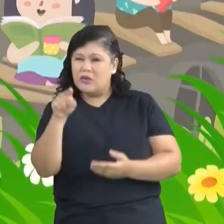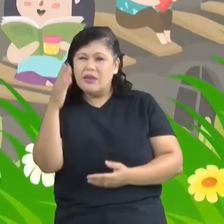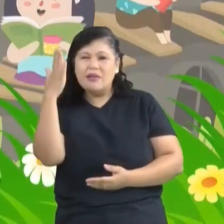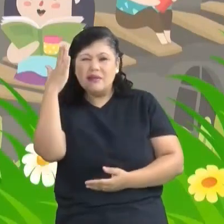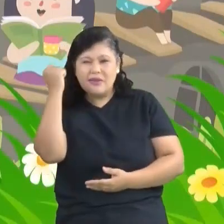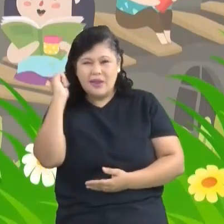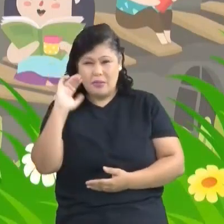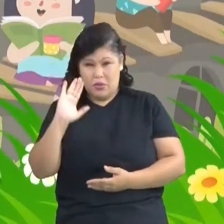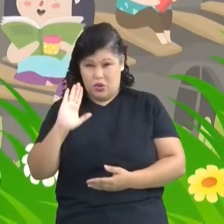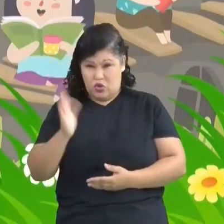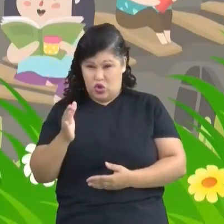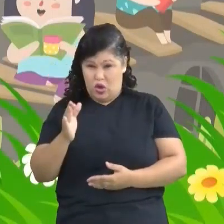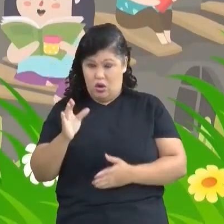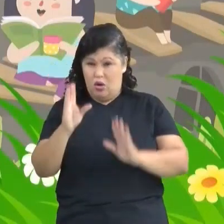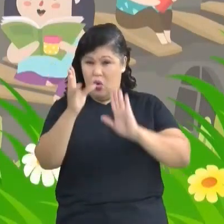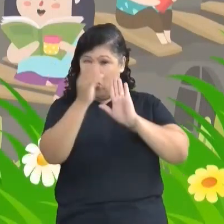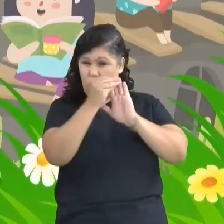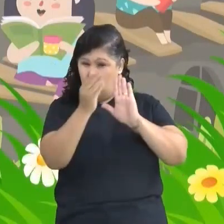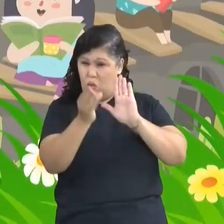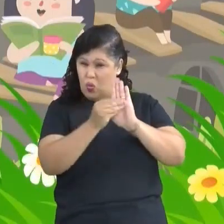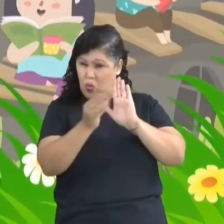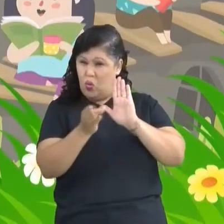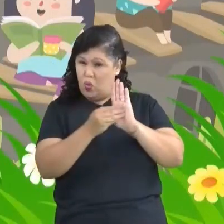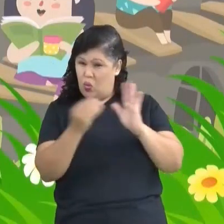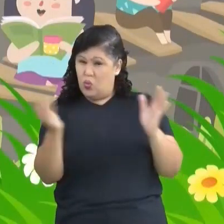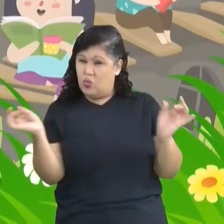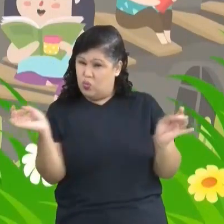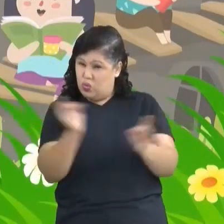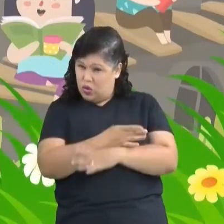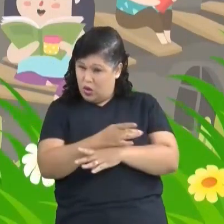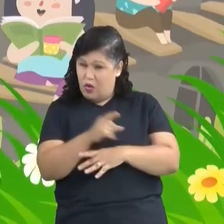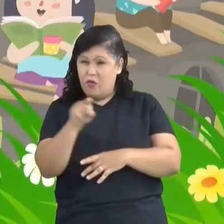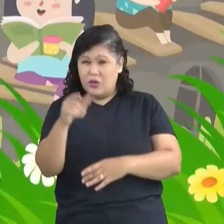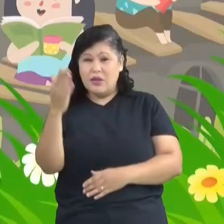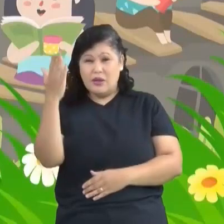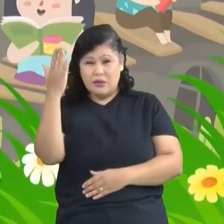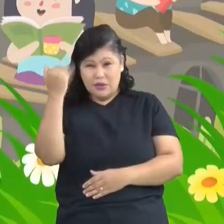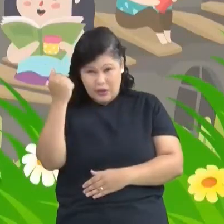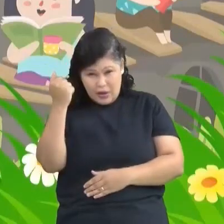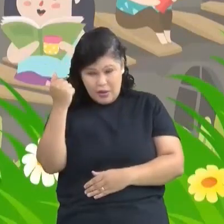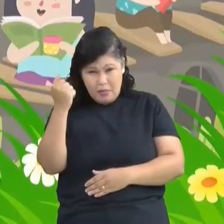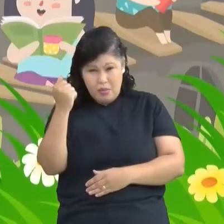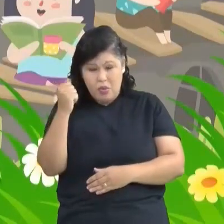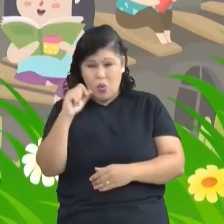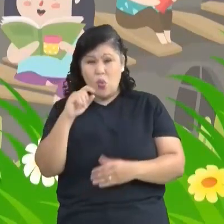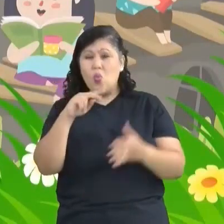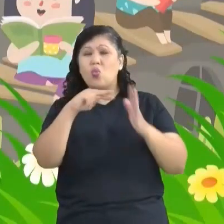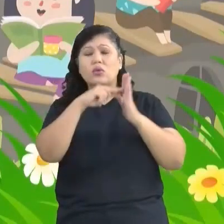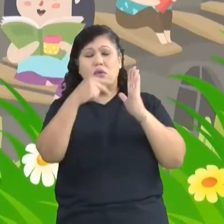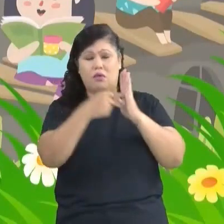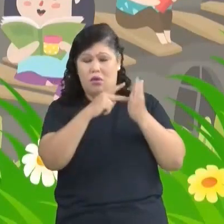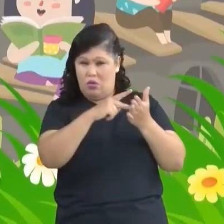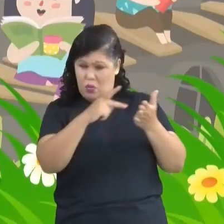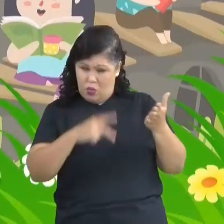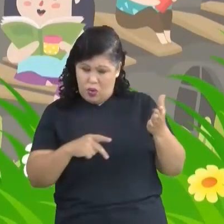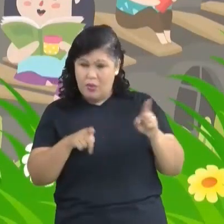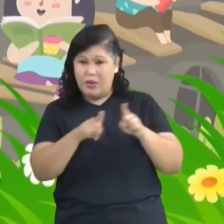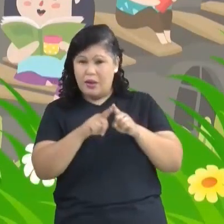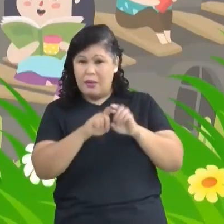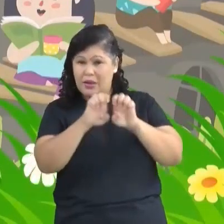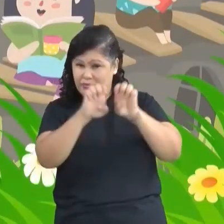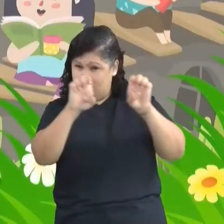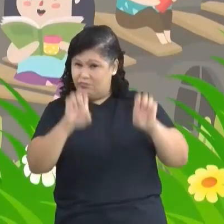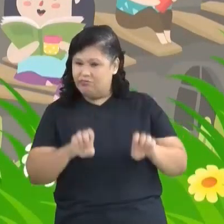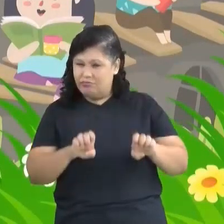os nossos conteúdos de hoje, já são craques do que é um poema e de como ele é composto, como ele é